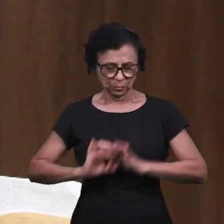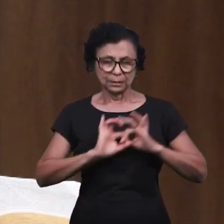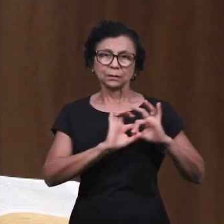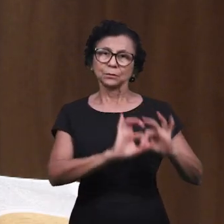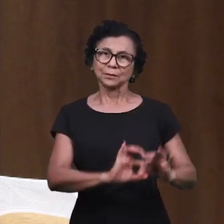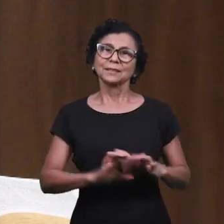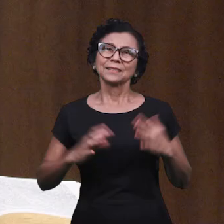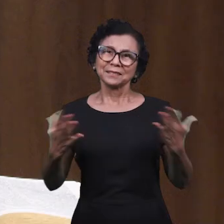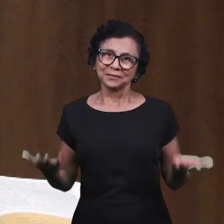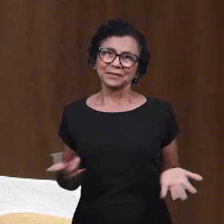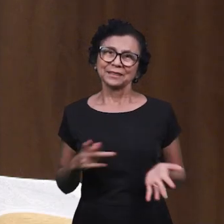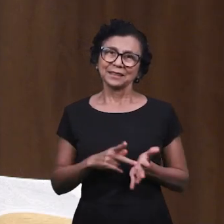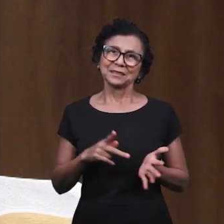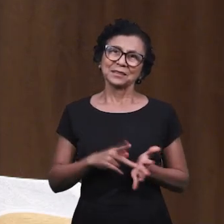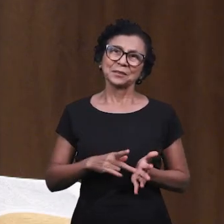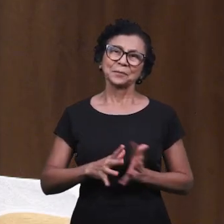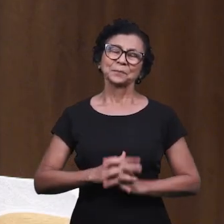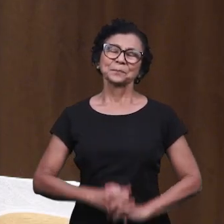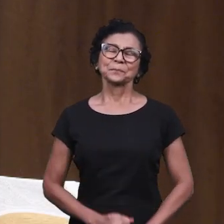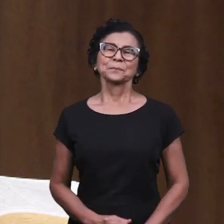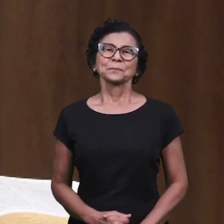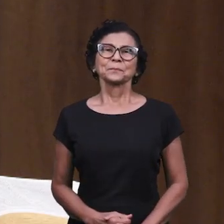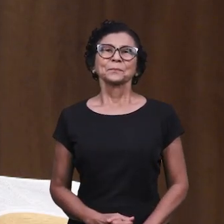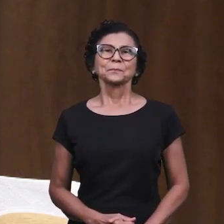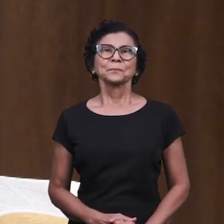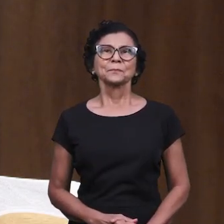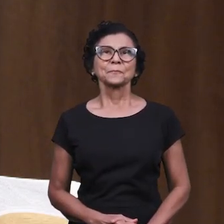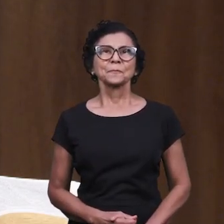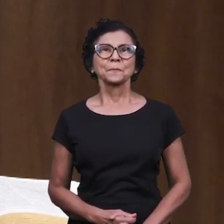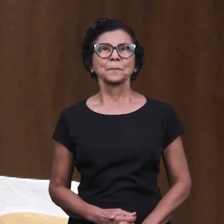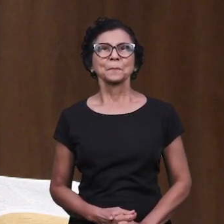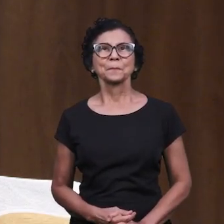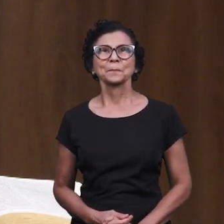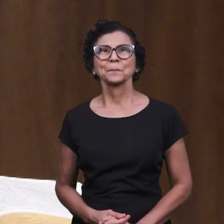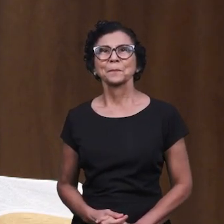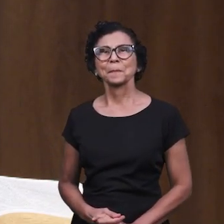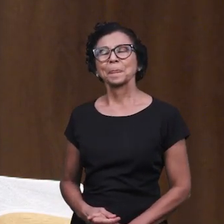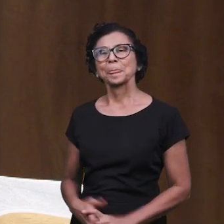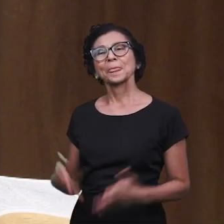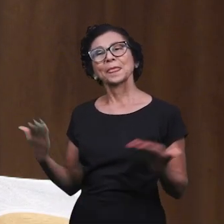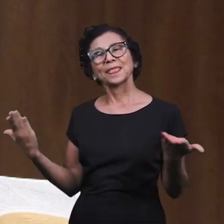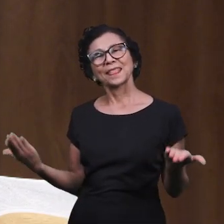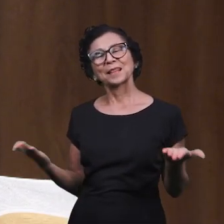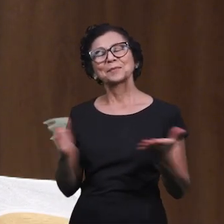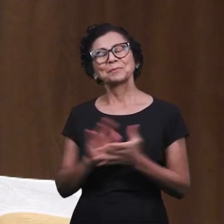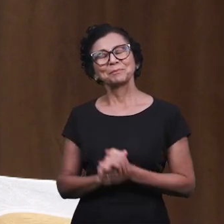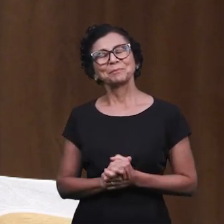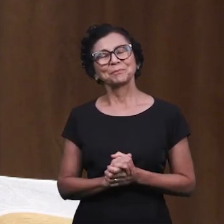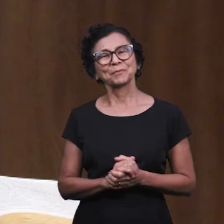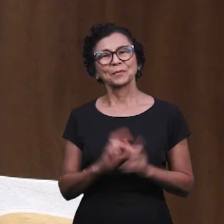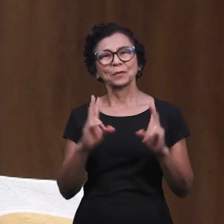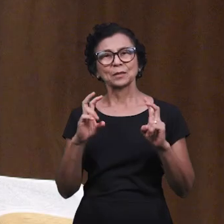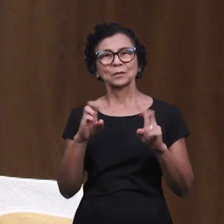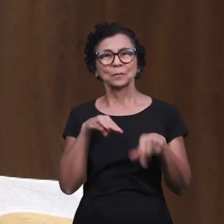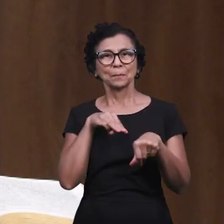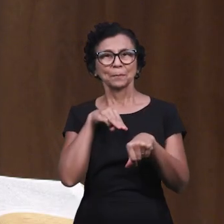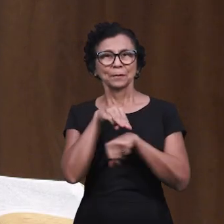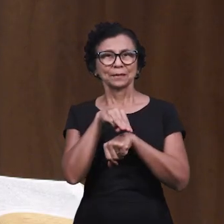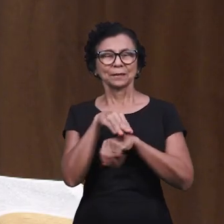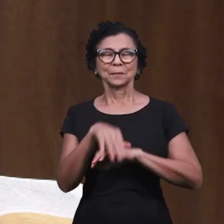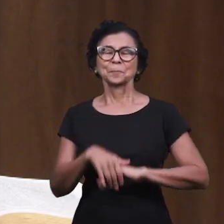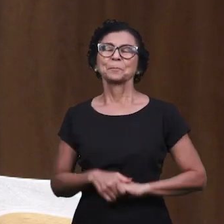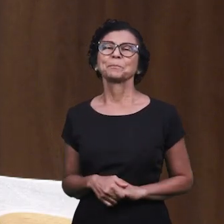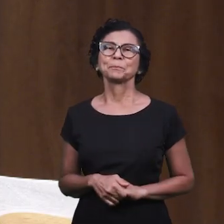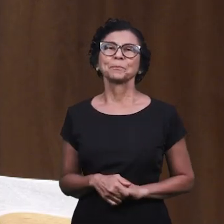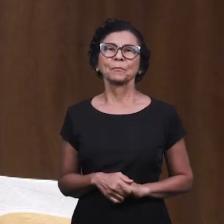hora. Demos início assim a esse episódio cujo assunto é ministérios. E nós queremos chamar a atenção